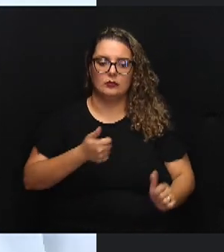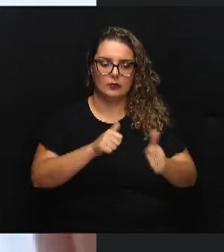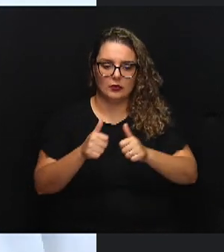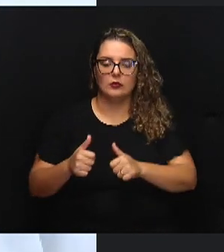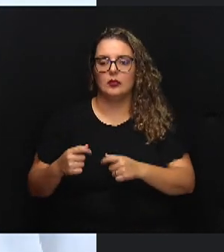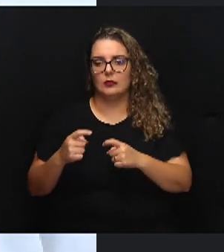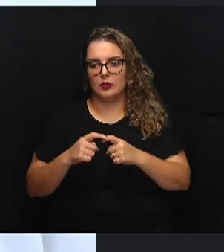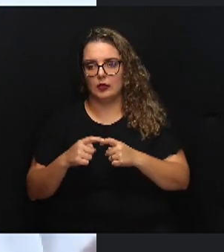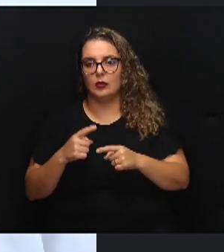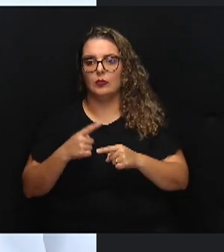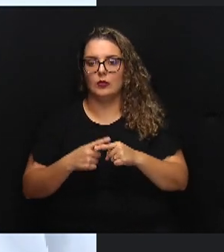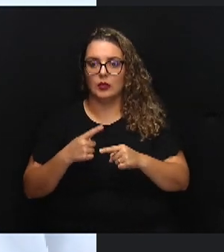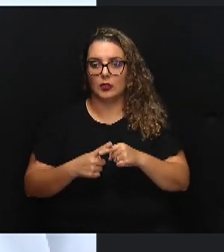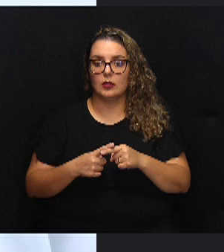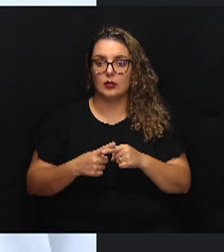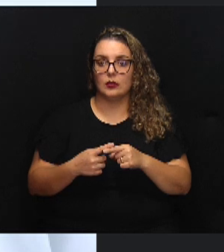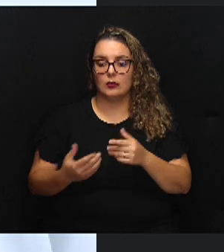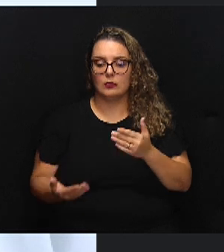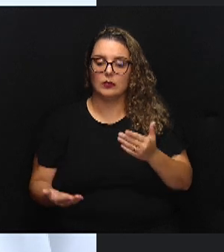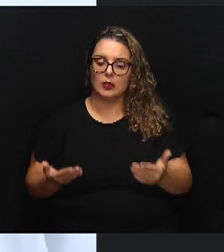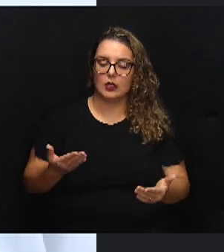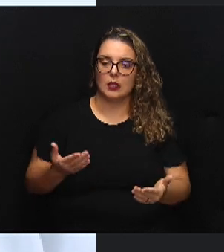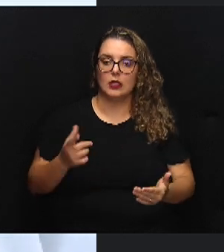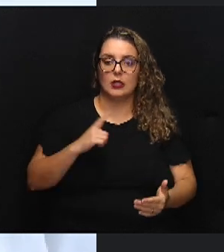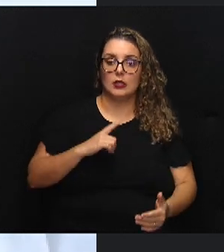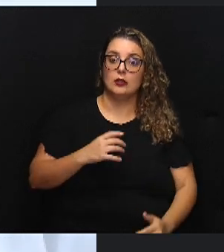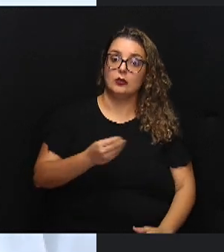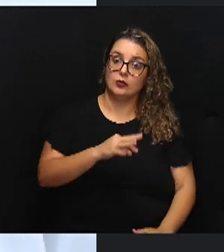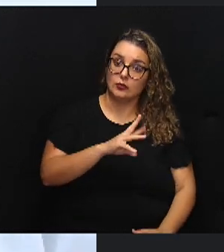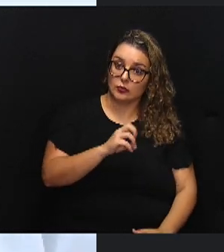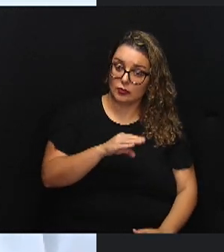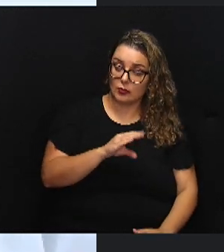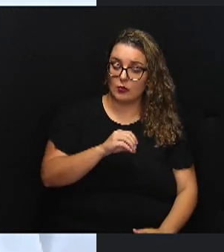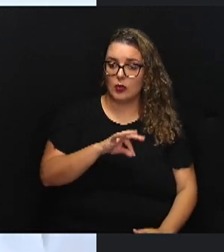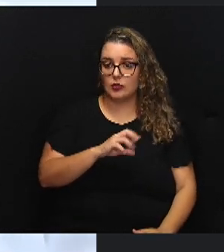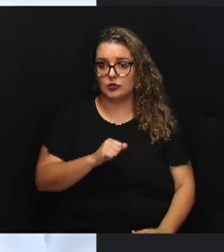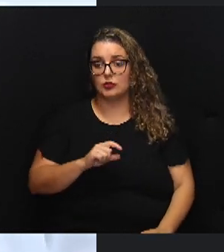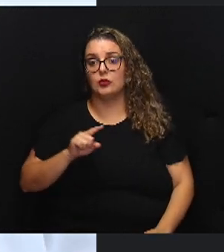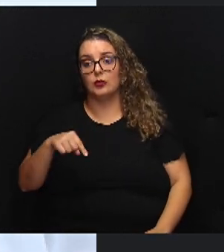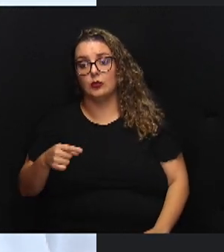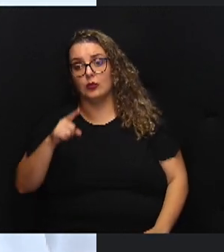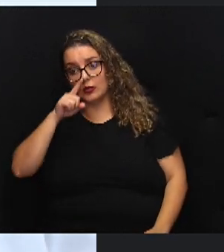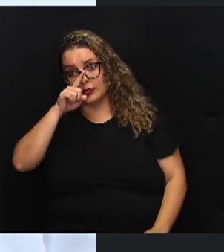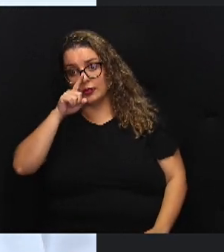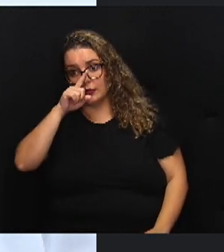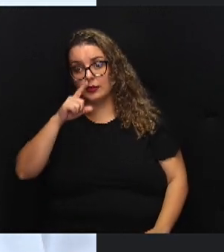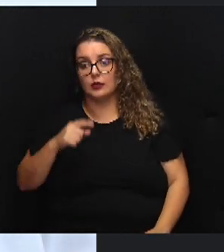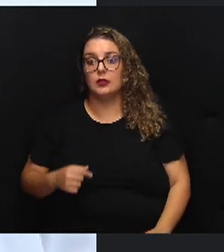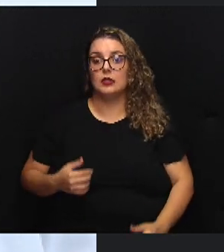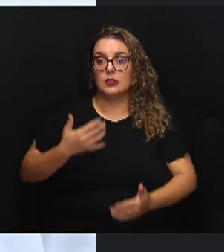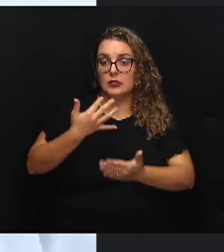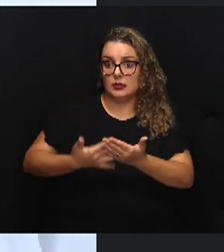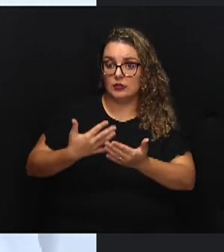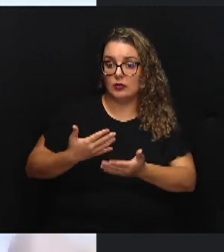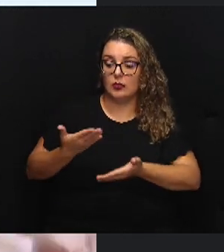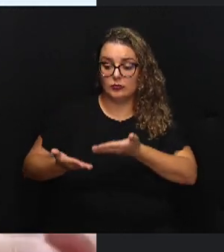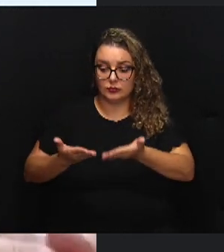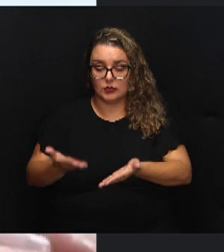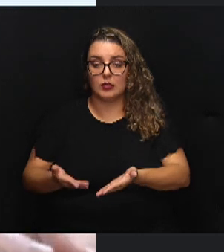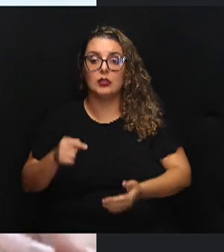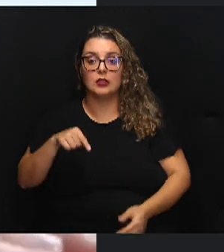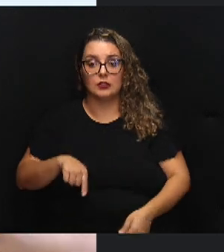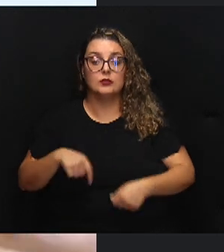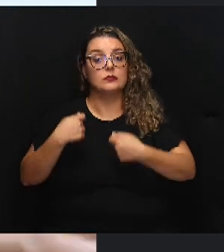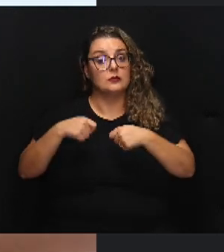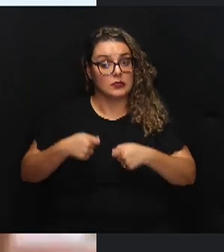médico, porque você deve pesar o risco de ter um novo evento trombótico com o risco de ter sangramento com o tratamento. Isso precisa